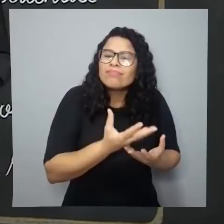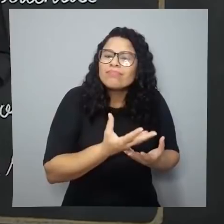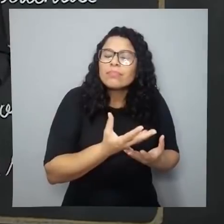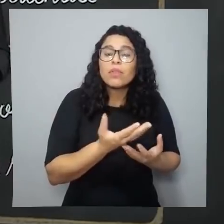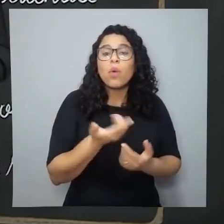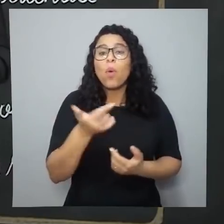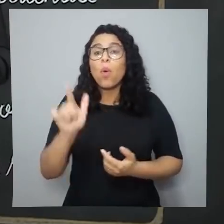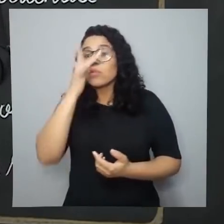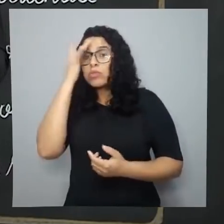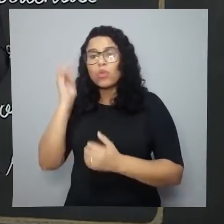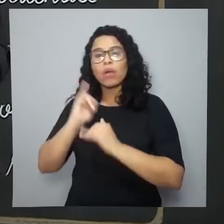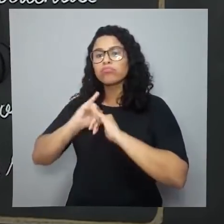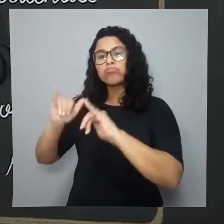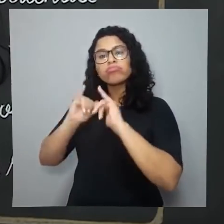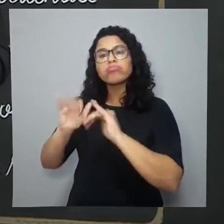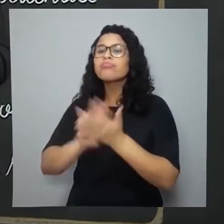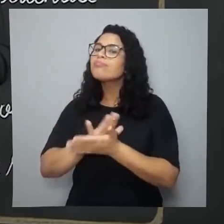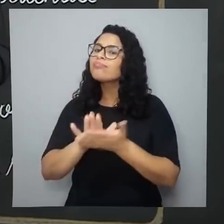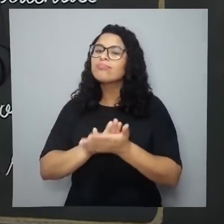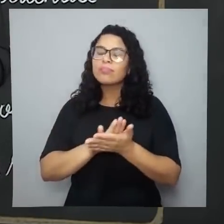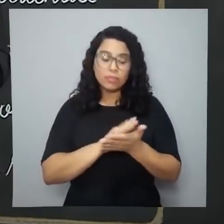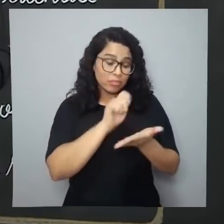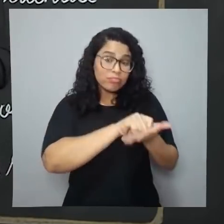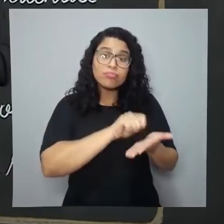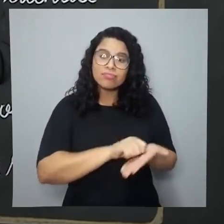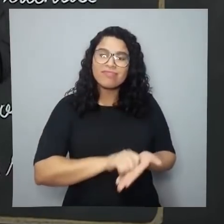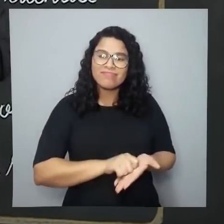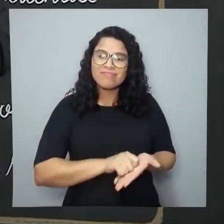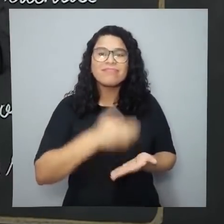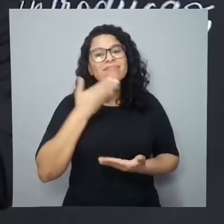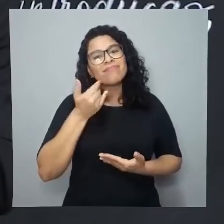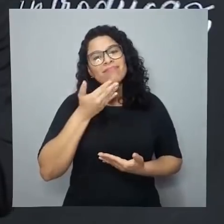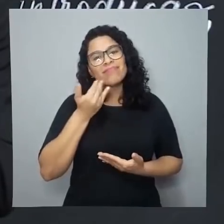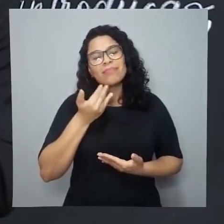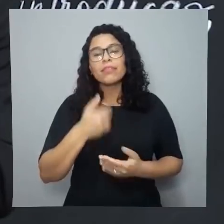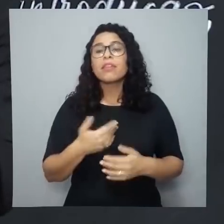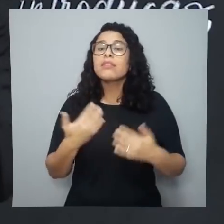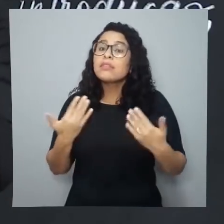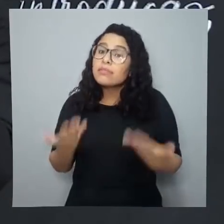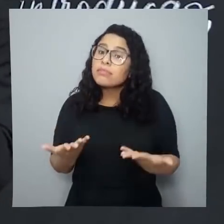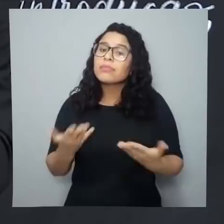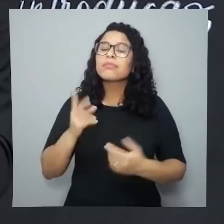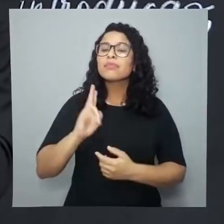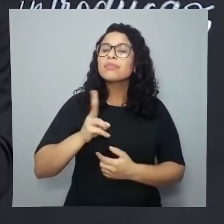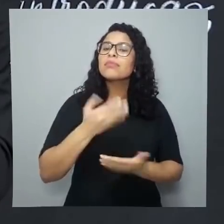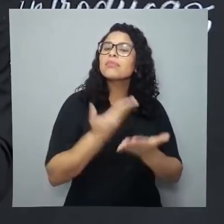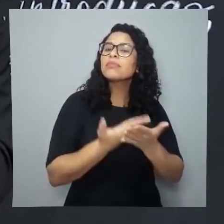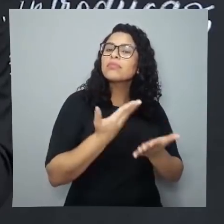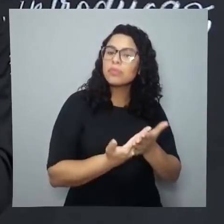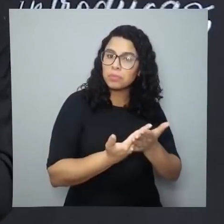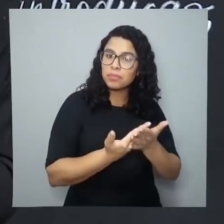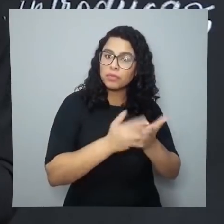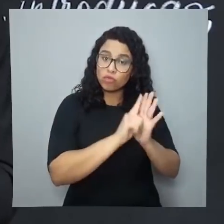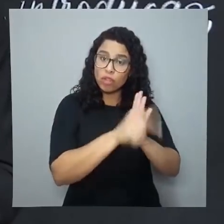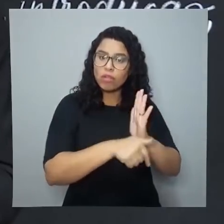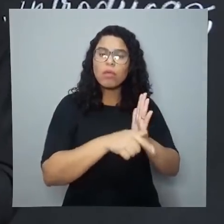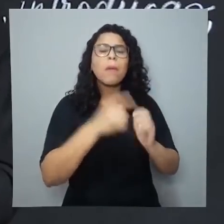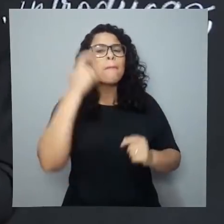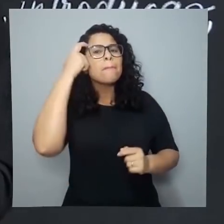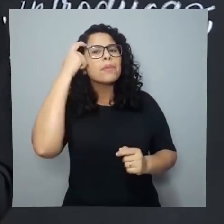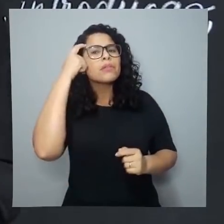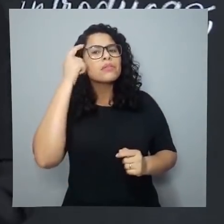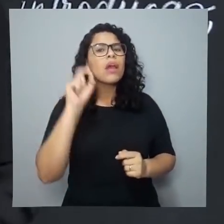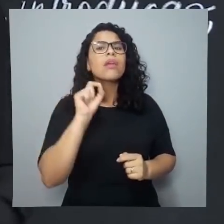outra pessoa. Sempre que a gente estuda um gênero, as pessoas dizem pra gente assim, olha, pensa com quem você está falando, ou seja, quem é o público-alvo